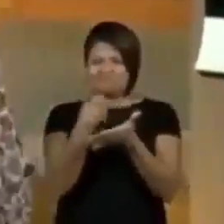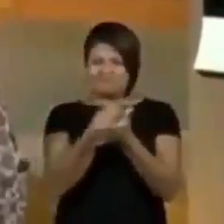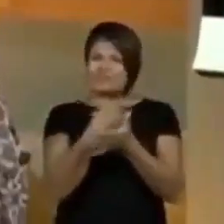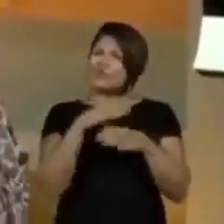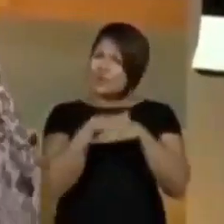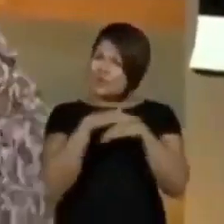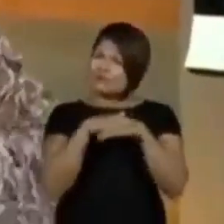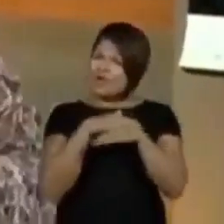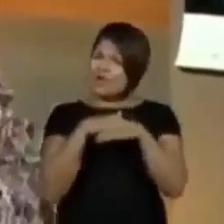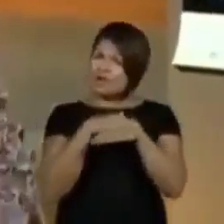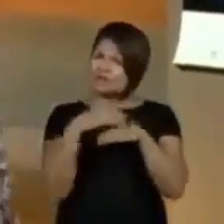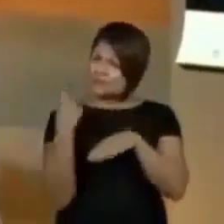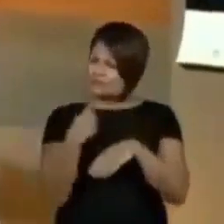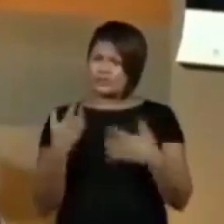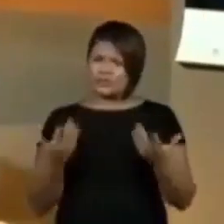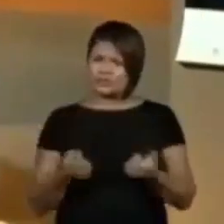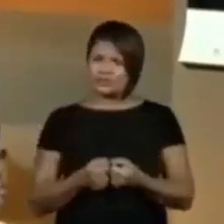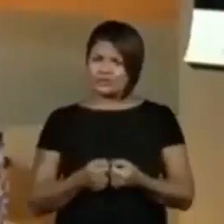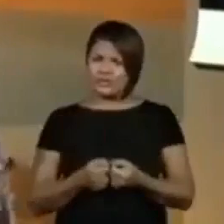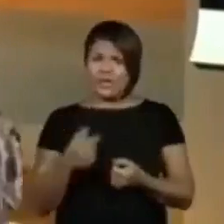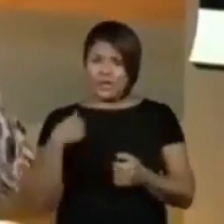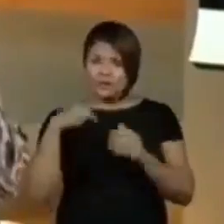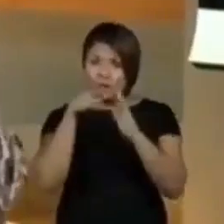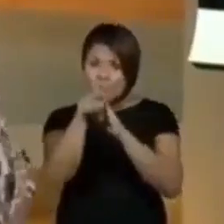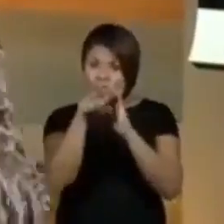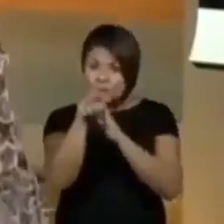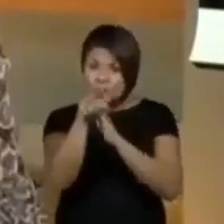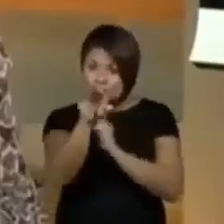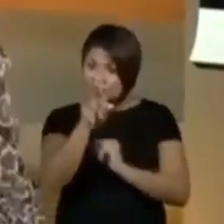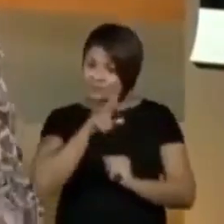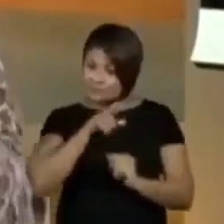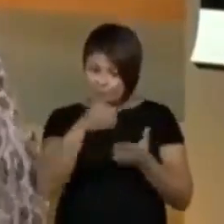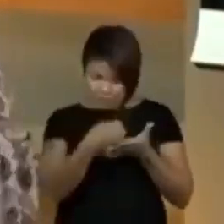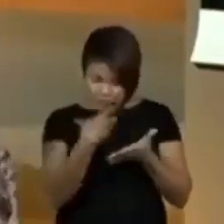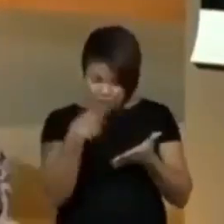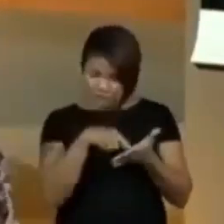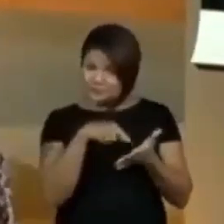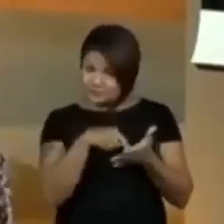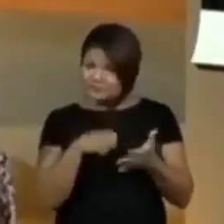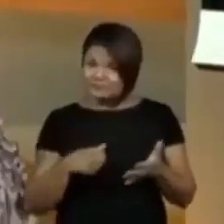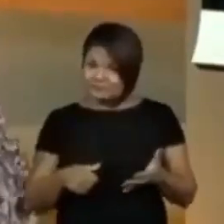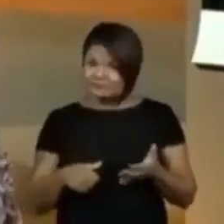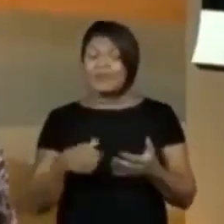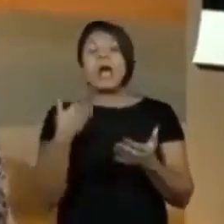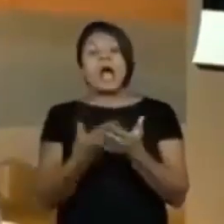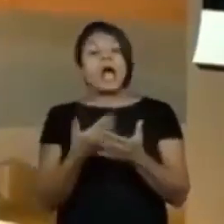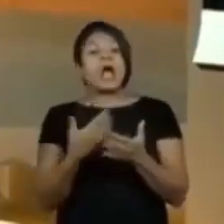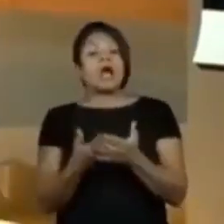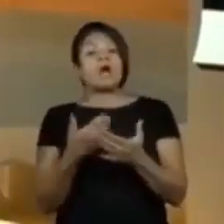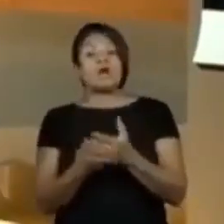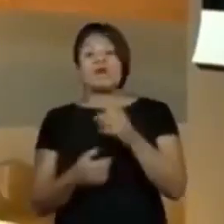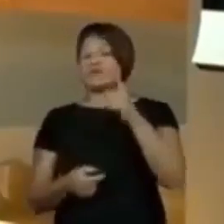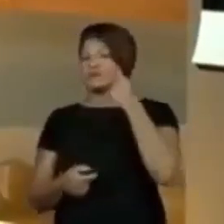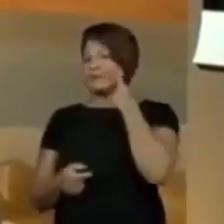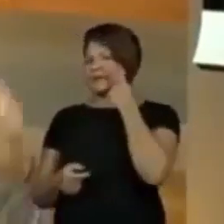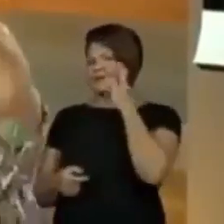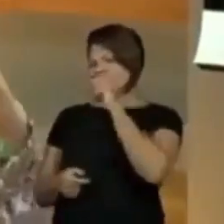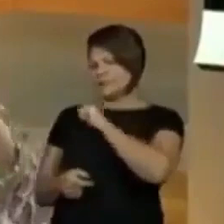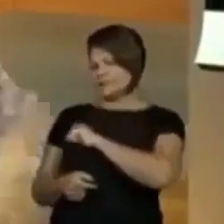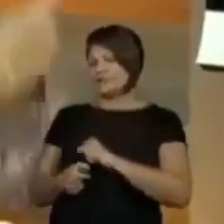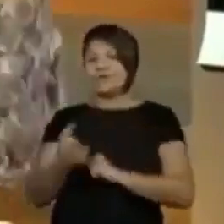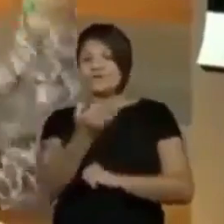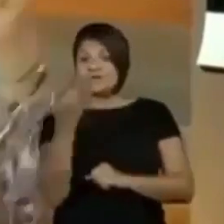Converse conosco, eu vou fazer muitas perguntas e esta aula você vai ver que muitos de